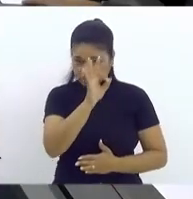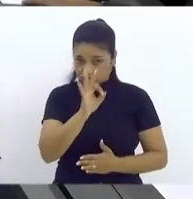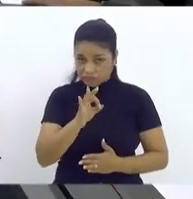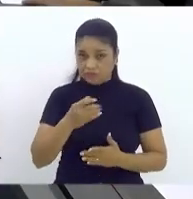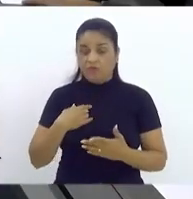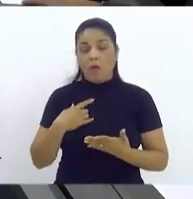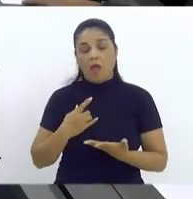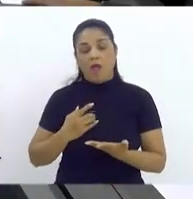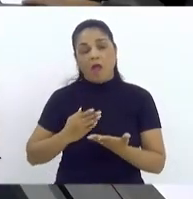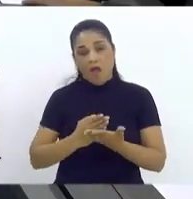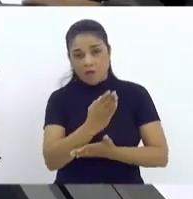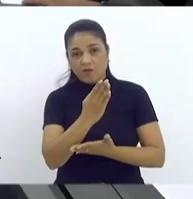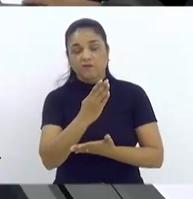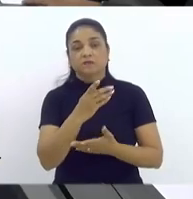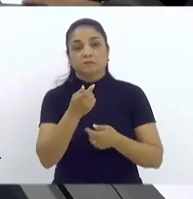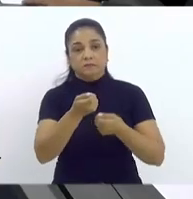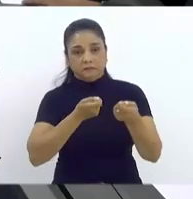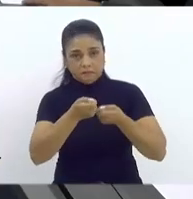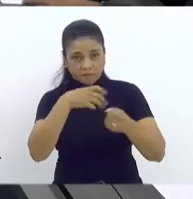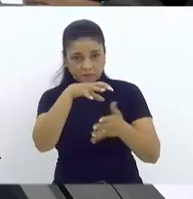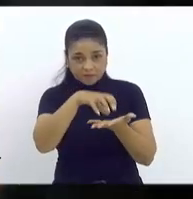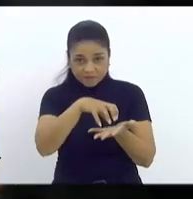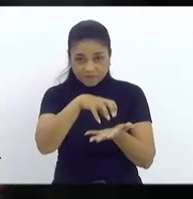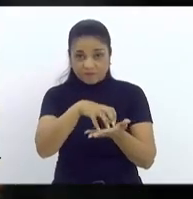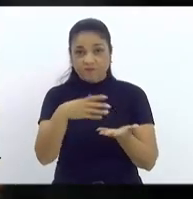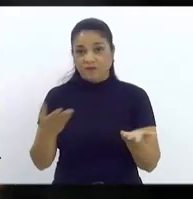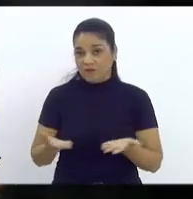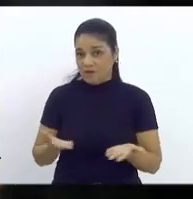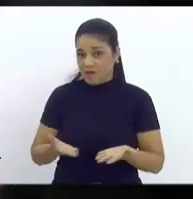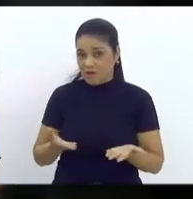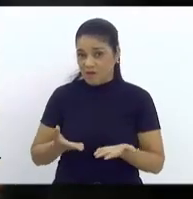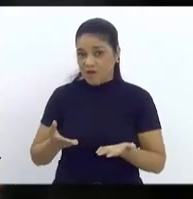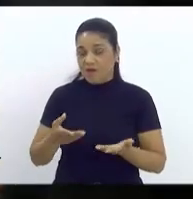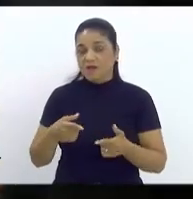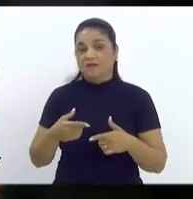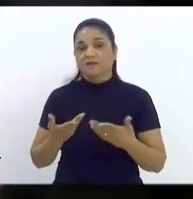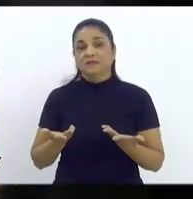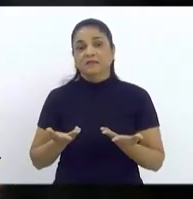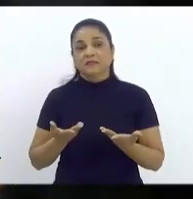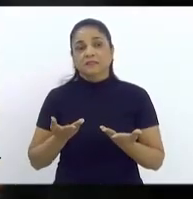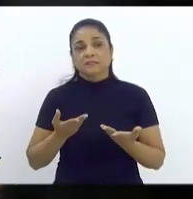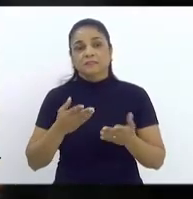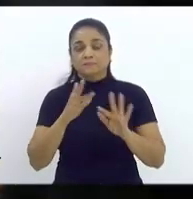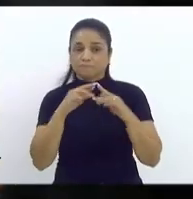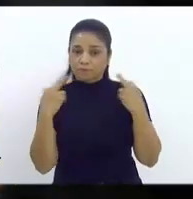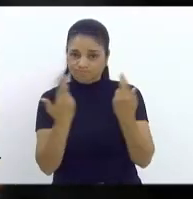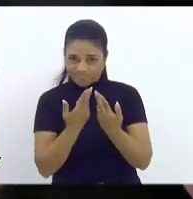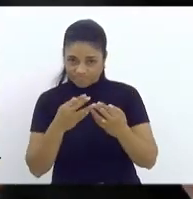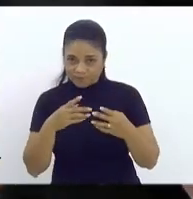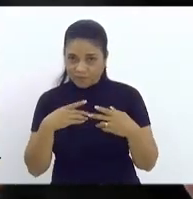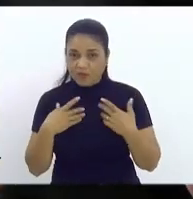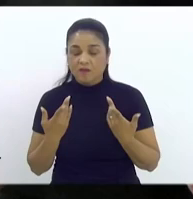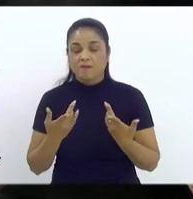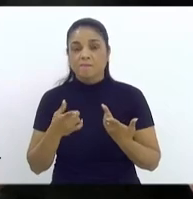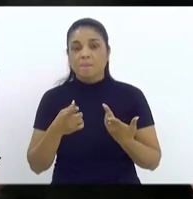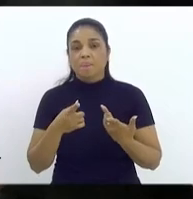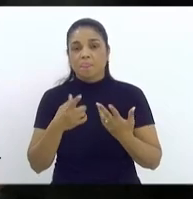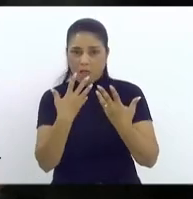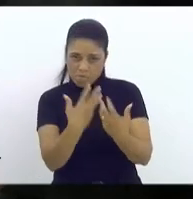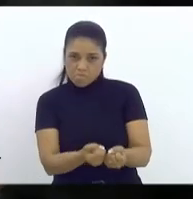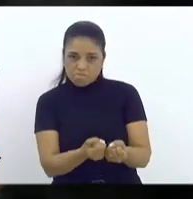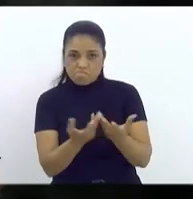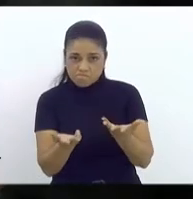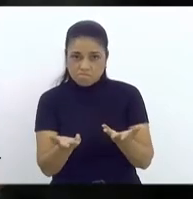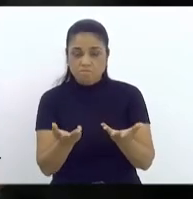Até as últimas tarifas, teve uma aprovação agora na última sessão regulatória para a tarifa vigente.